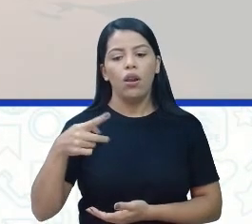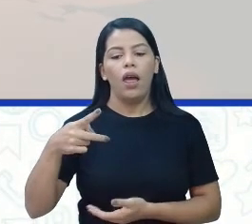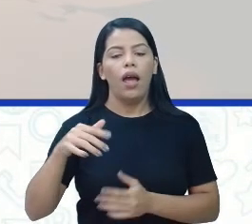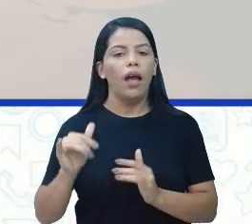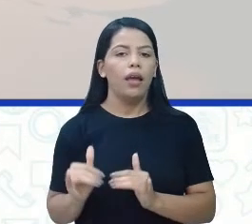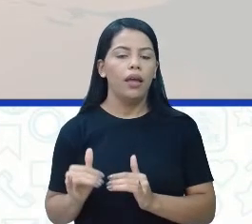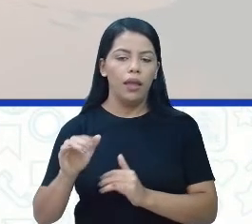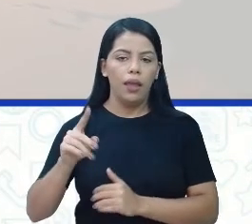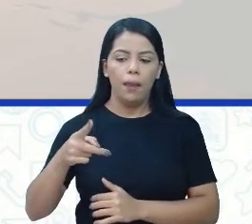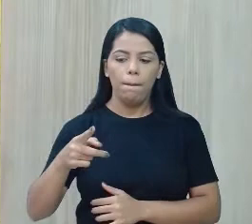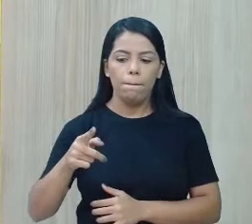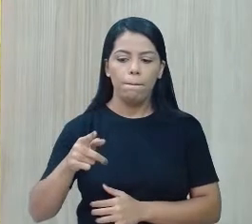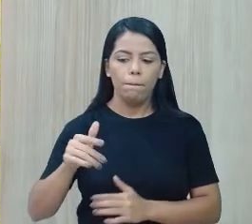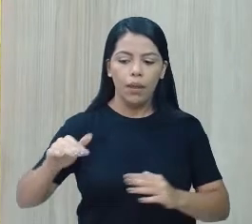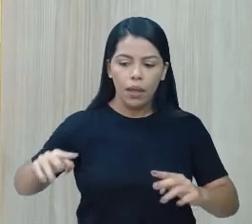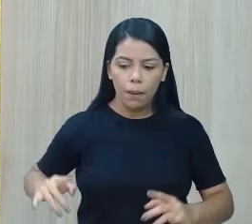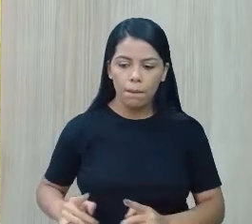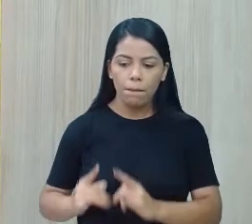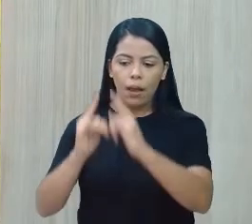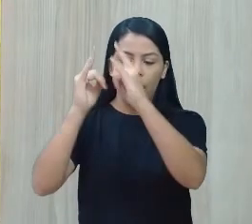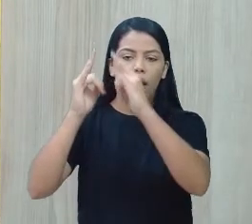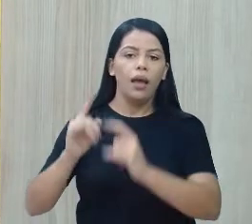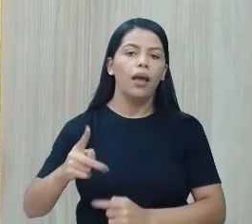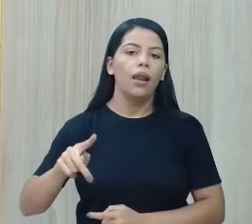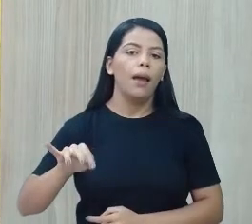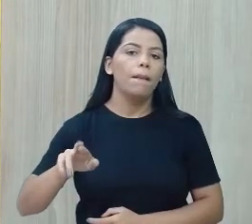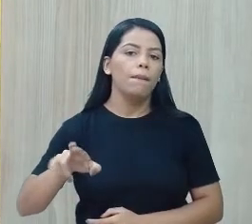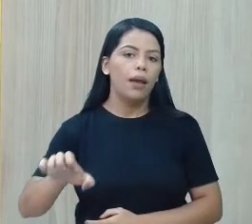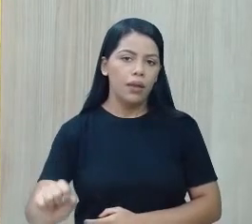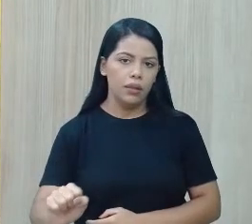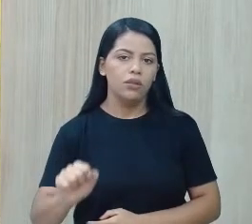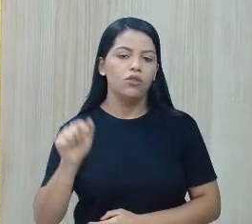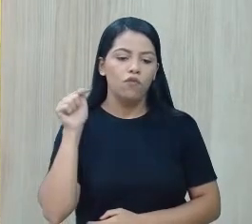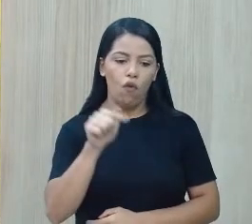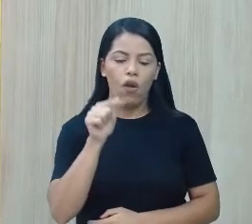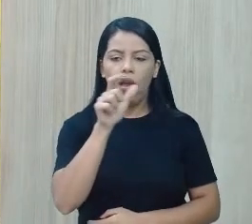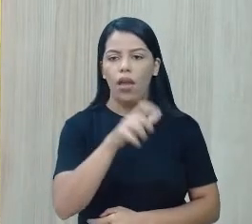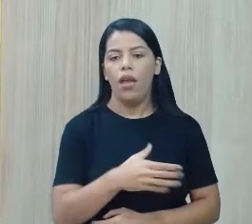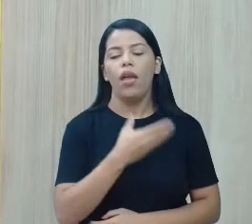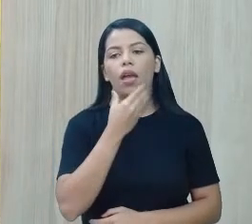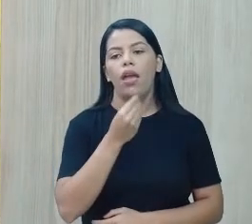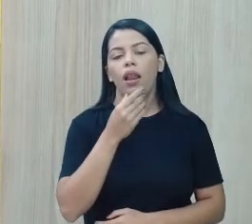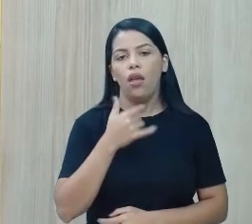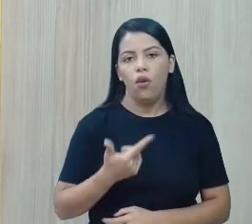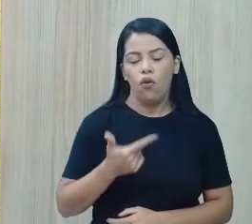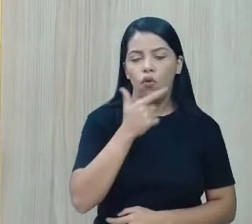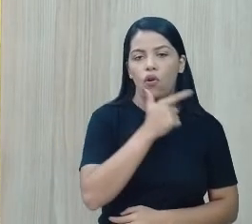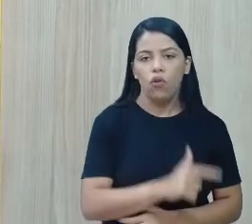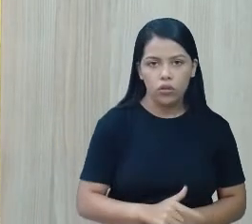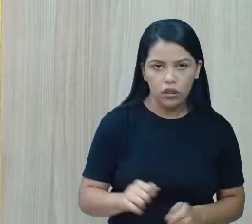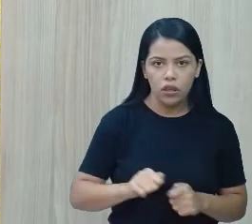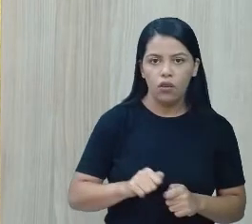com 14 bis. Os irmãos Wright depois é que conseguiram colocar um motor no avião,